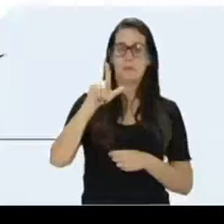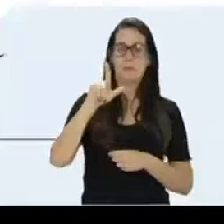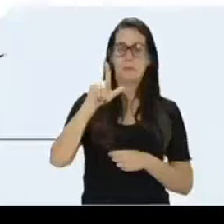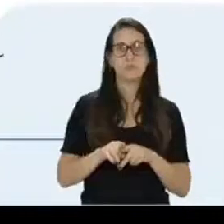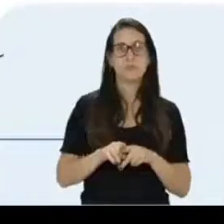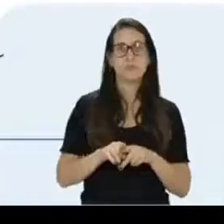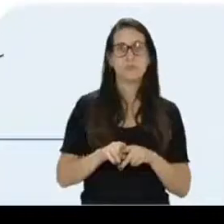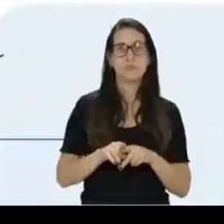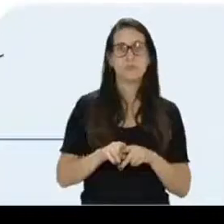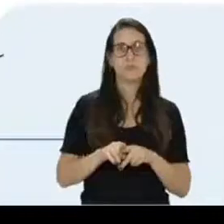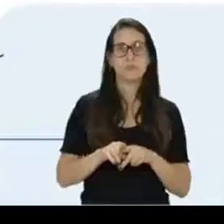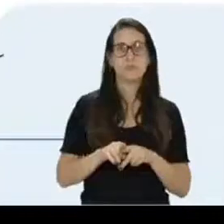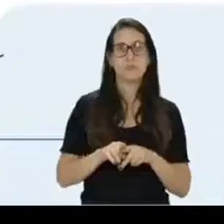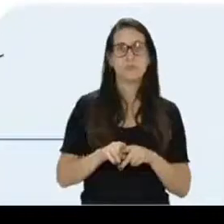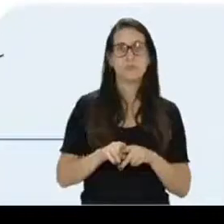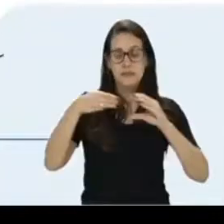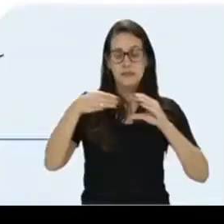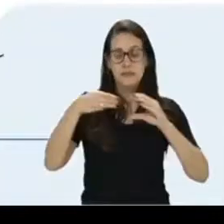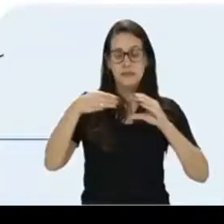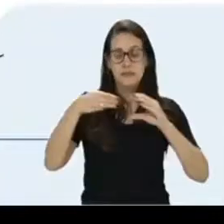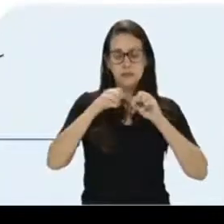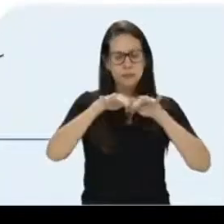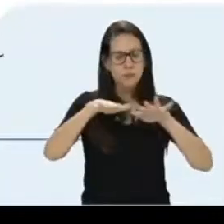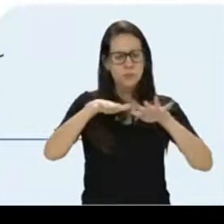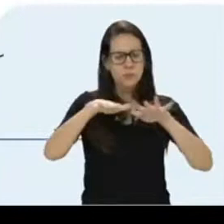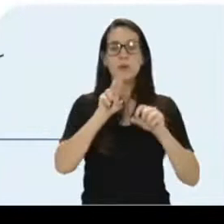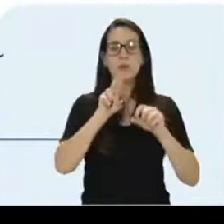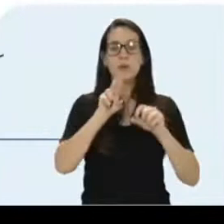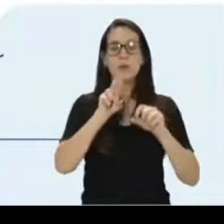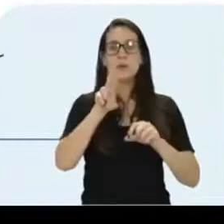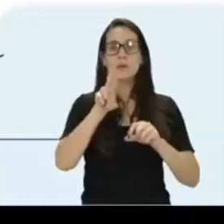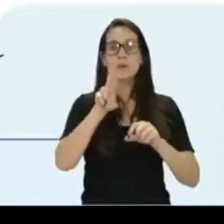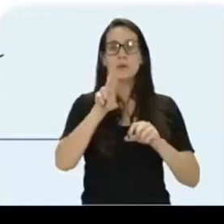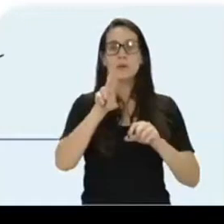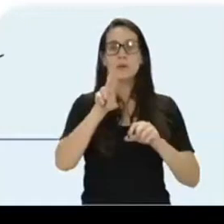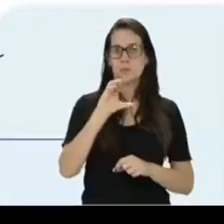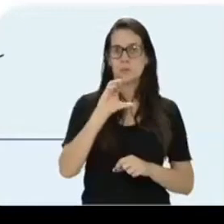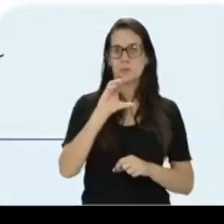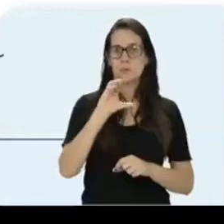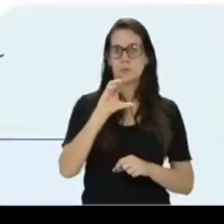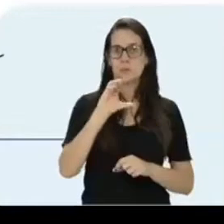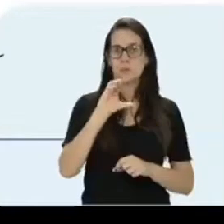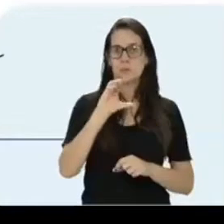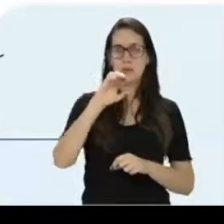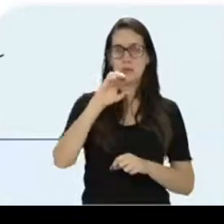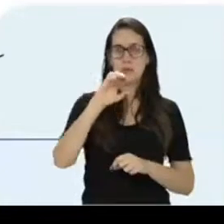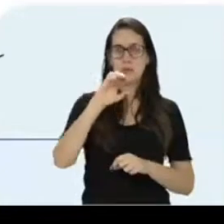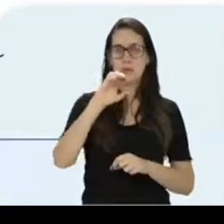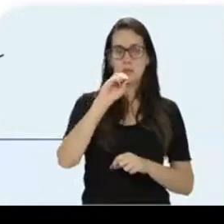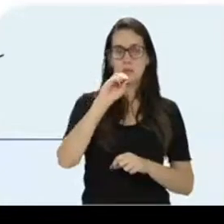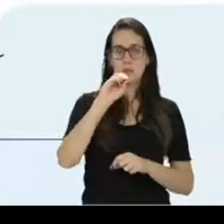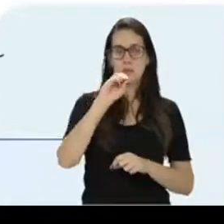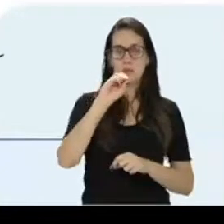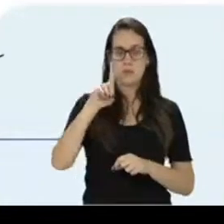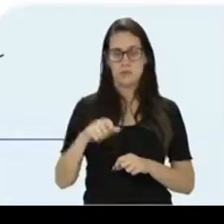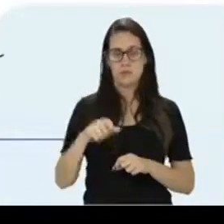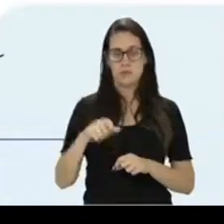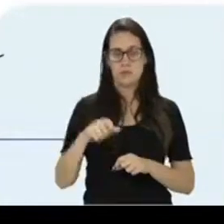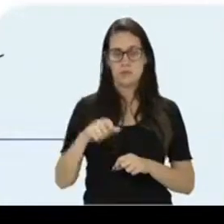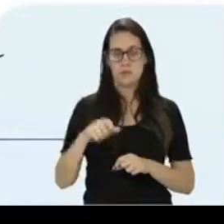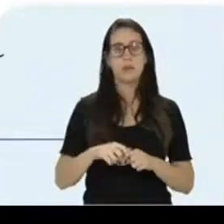nós chamamos de nucleóide. Então, o nucleóide, ele é também chamado de cromossomo